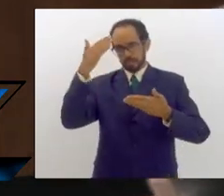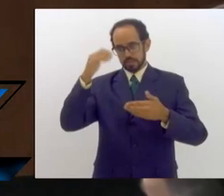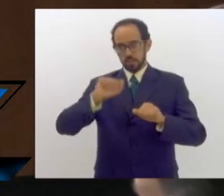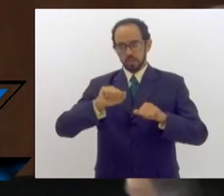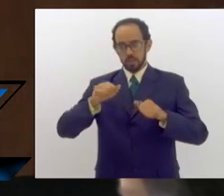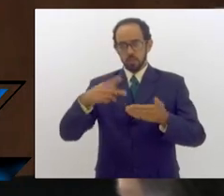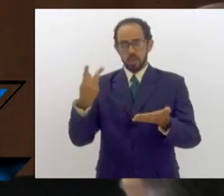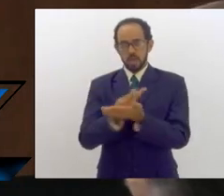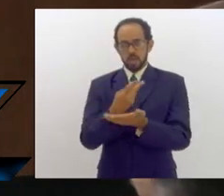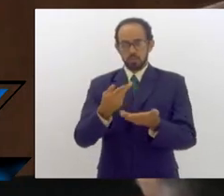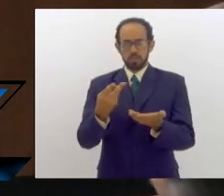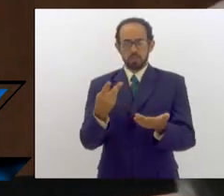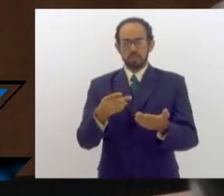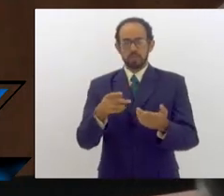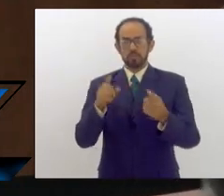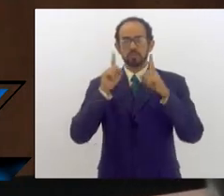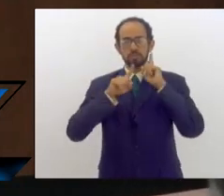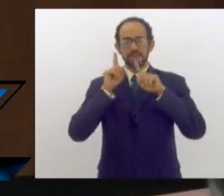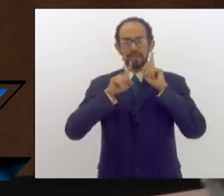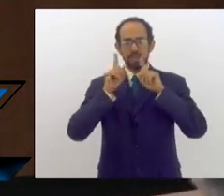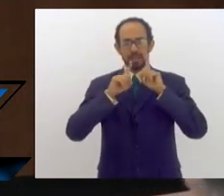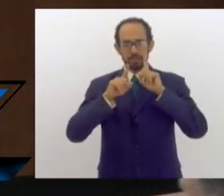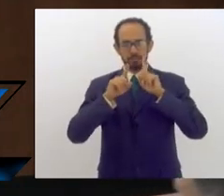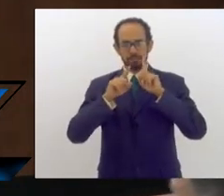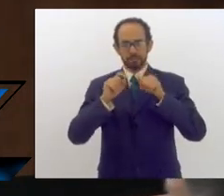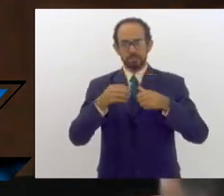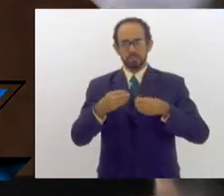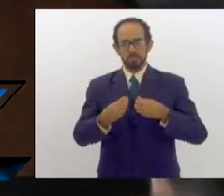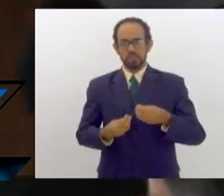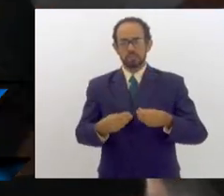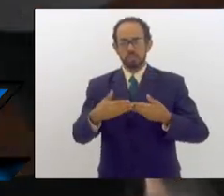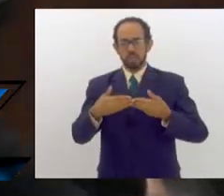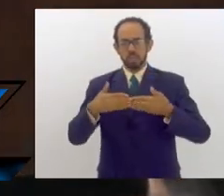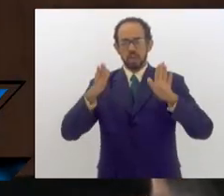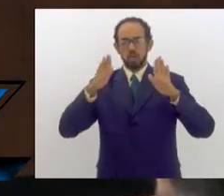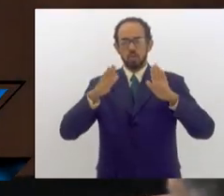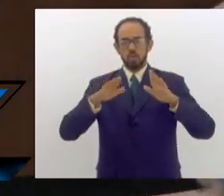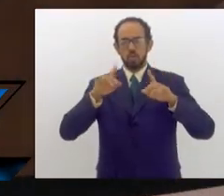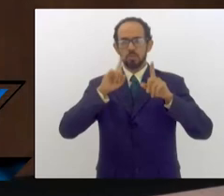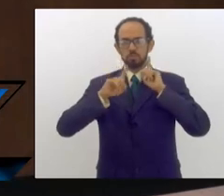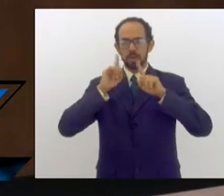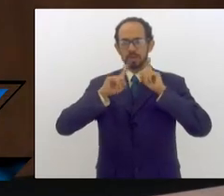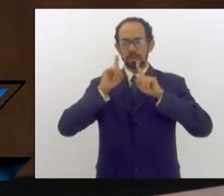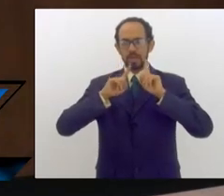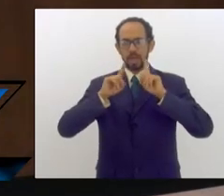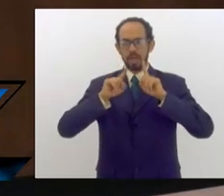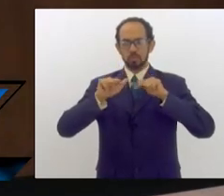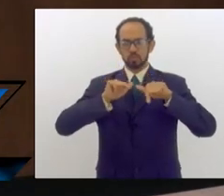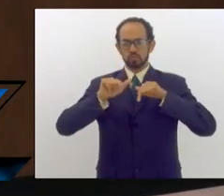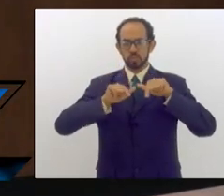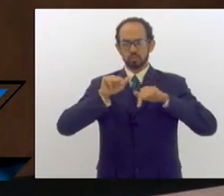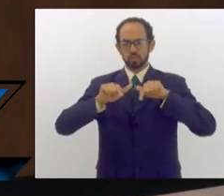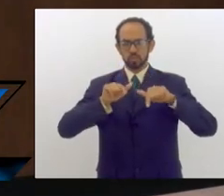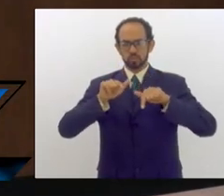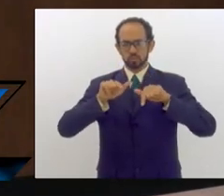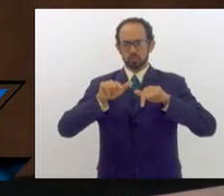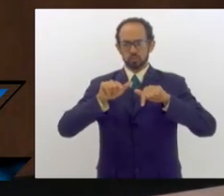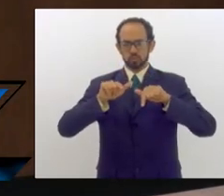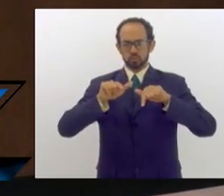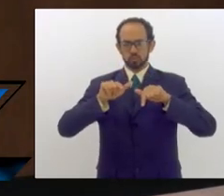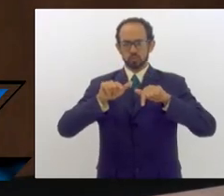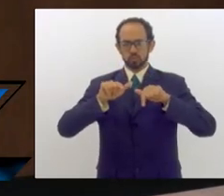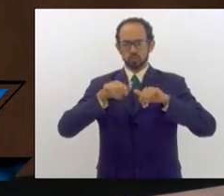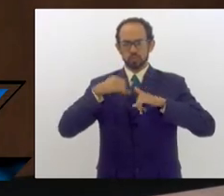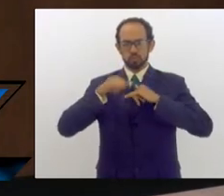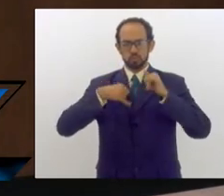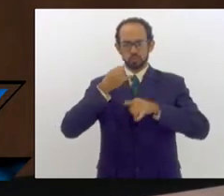lá na cidade de Maricá hoje nós hoje inauguramos lá em Maricá um serviço de telecomunicação com